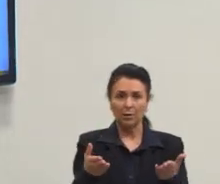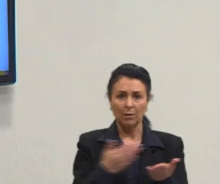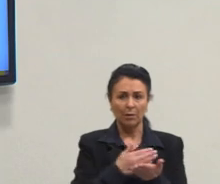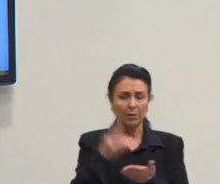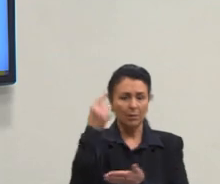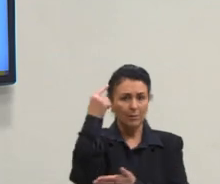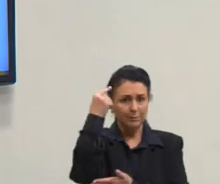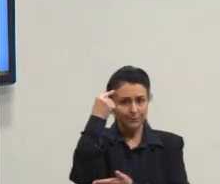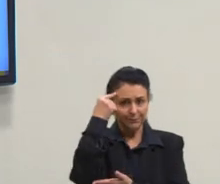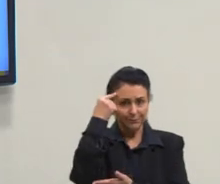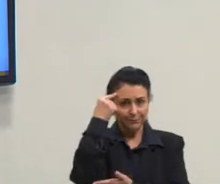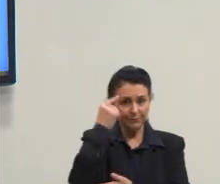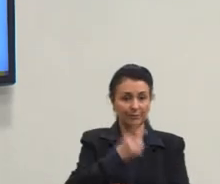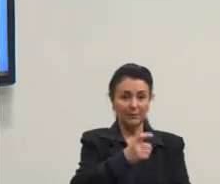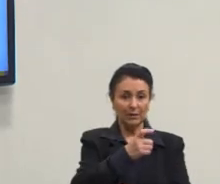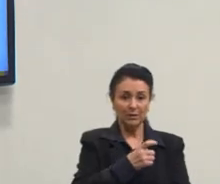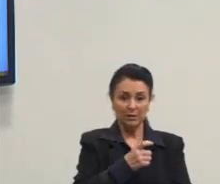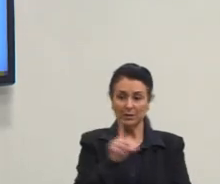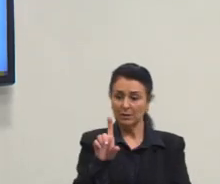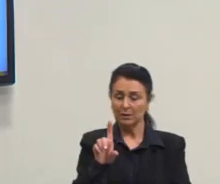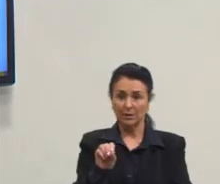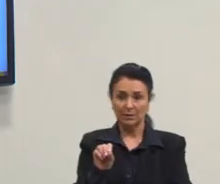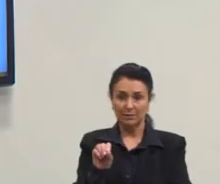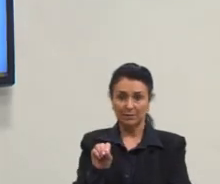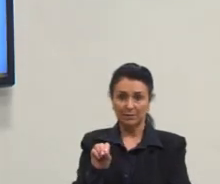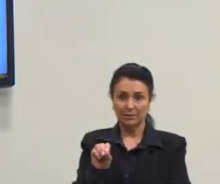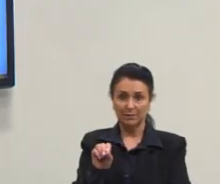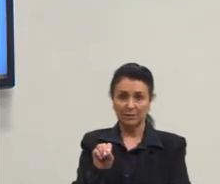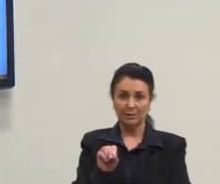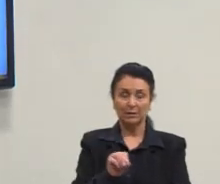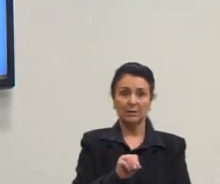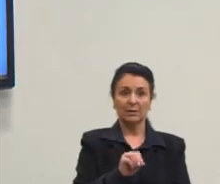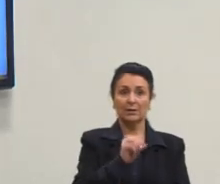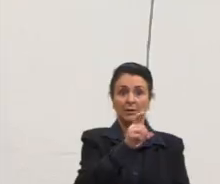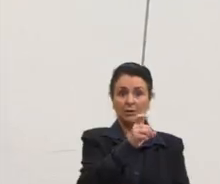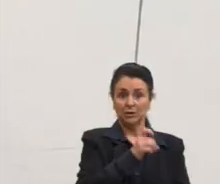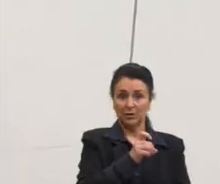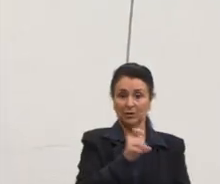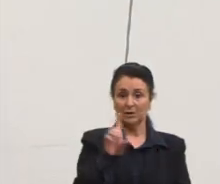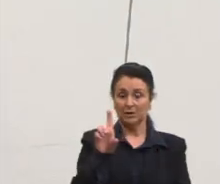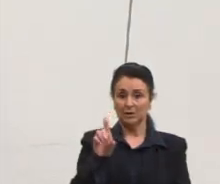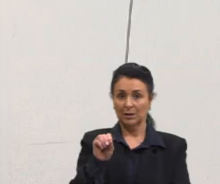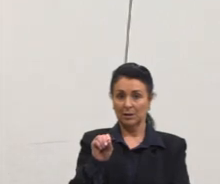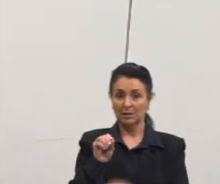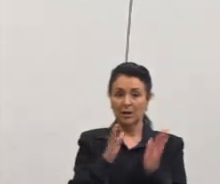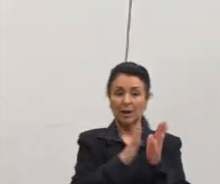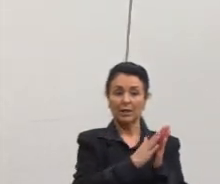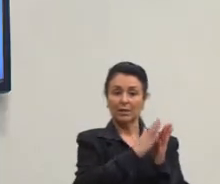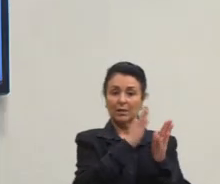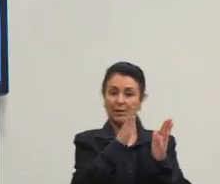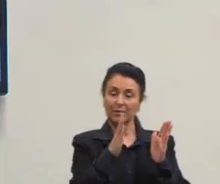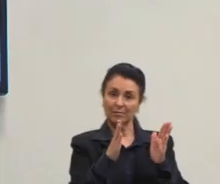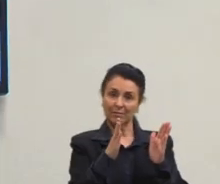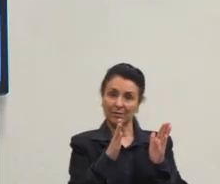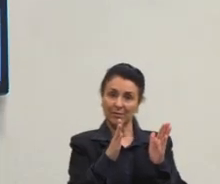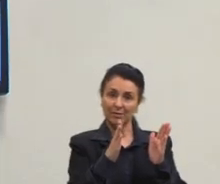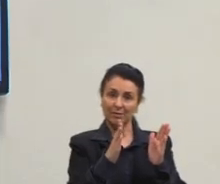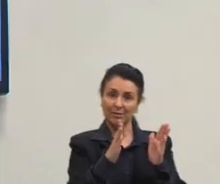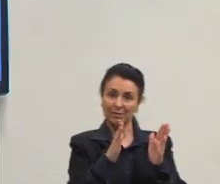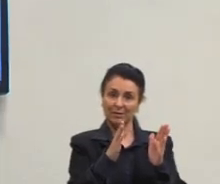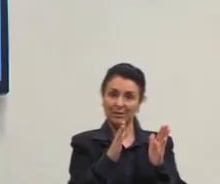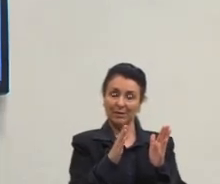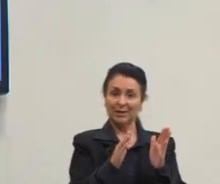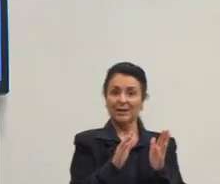ó e se x vale 10 então nós temos x valendo 10 o consecutivo de X então é